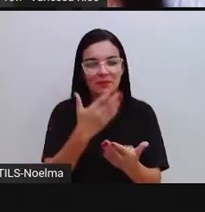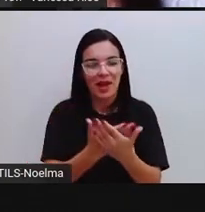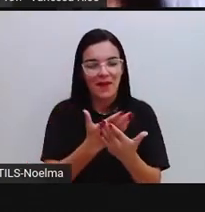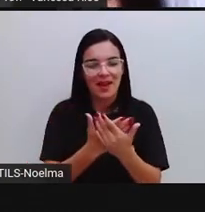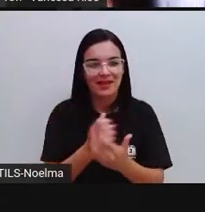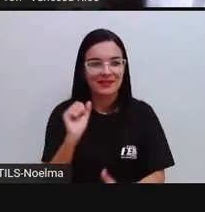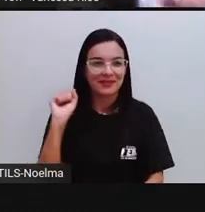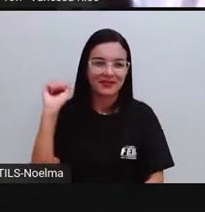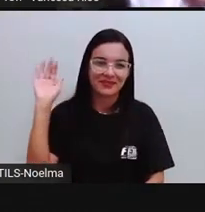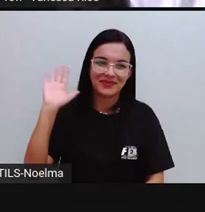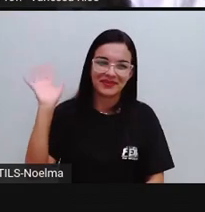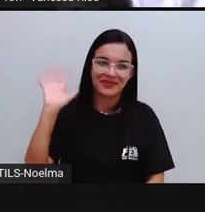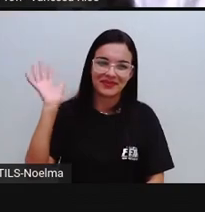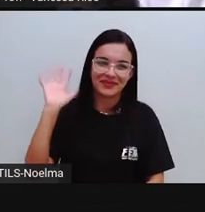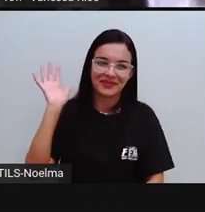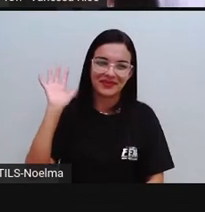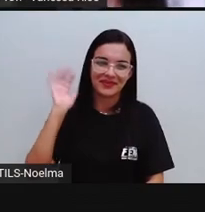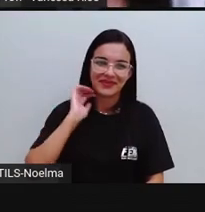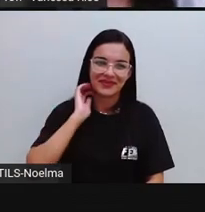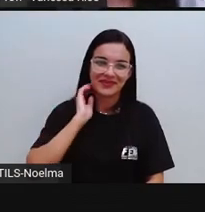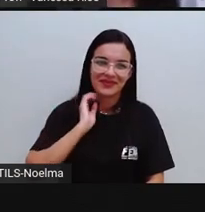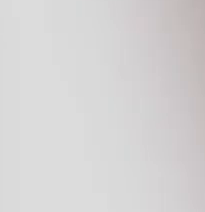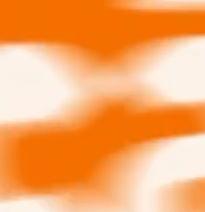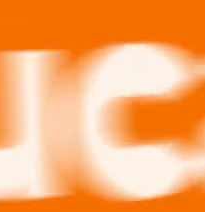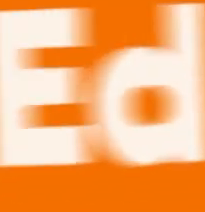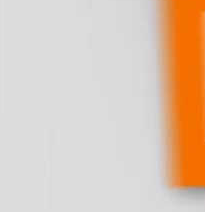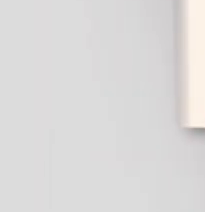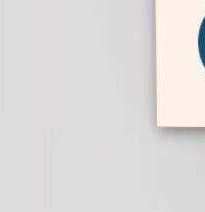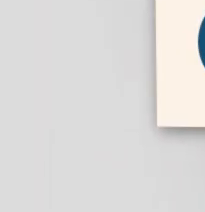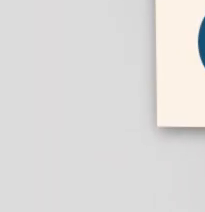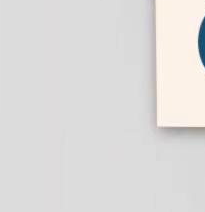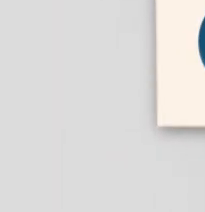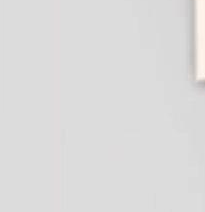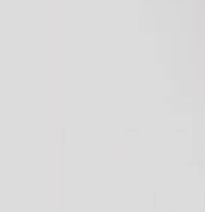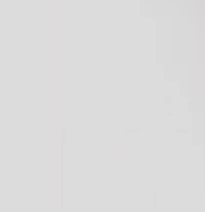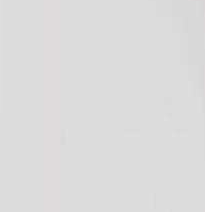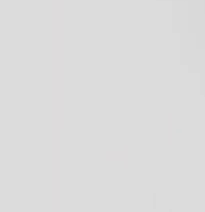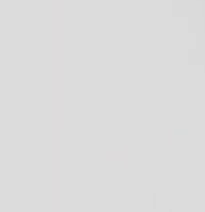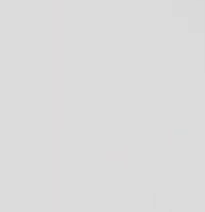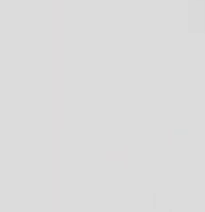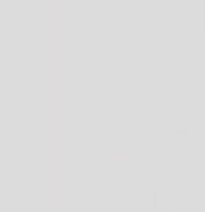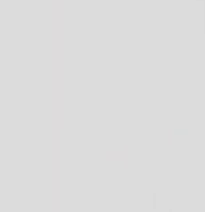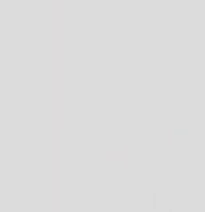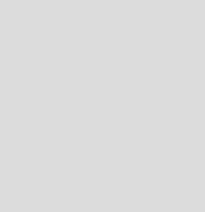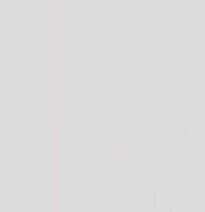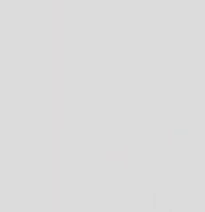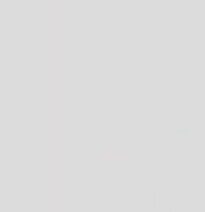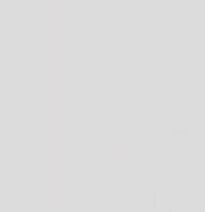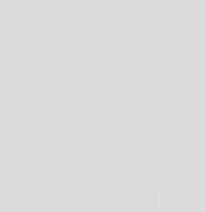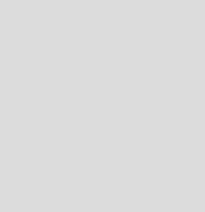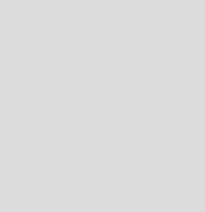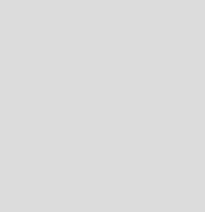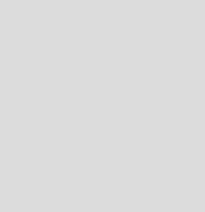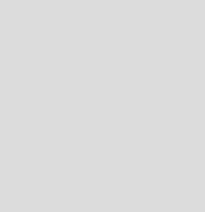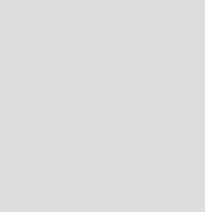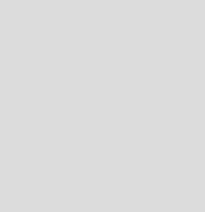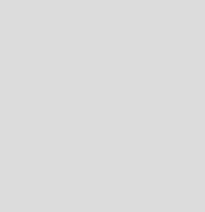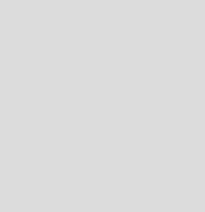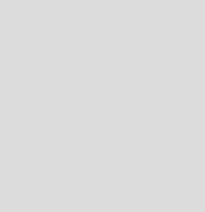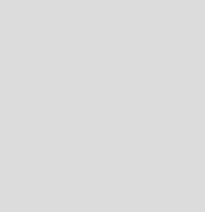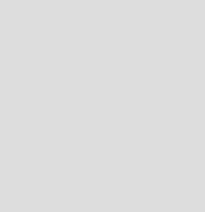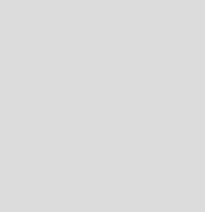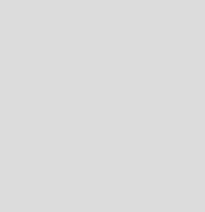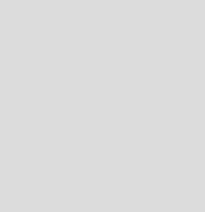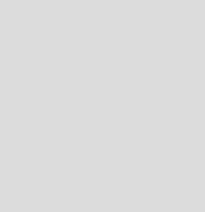videoaula, ó. Tchau, tchau! Tchau, tchau! Tchau, Legenda Adriana